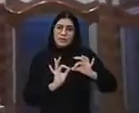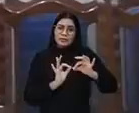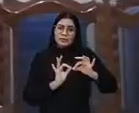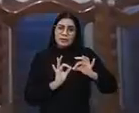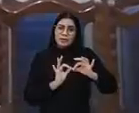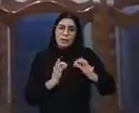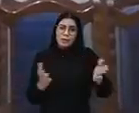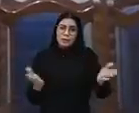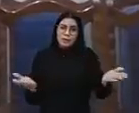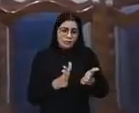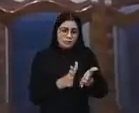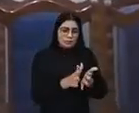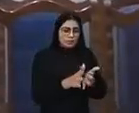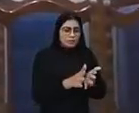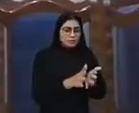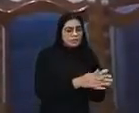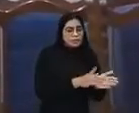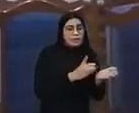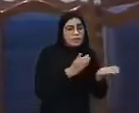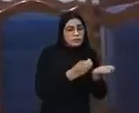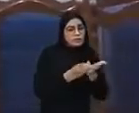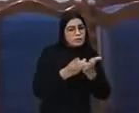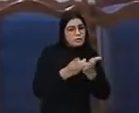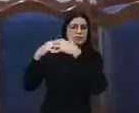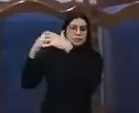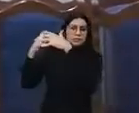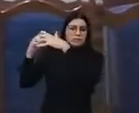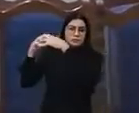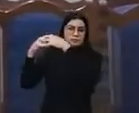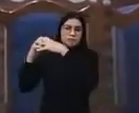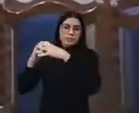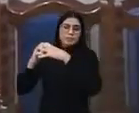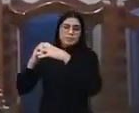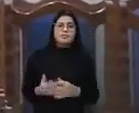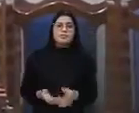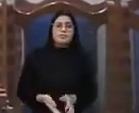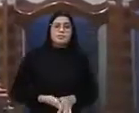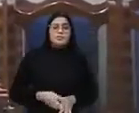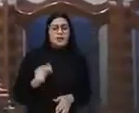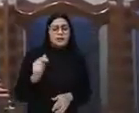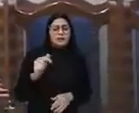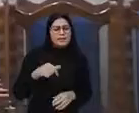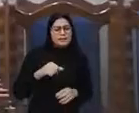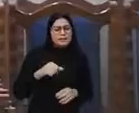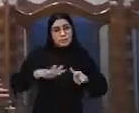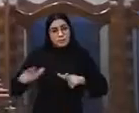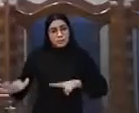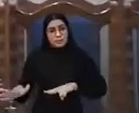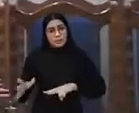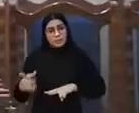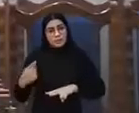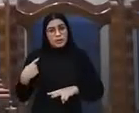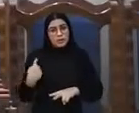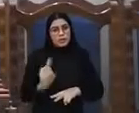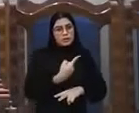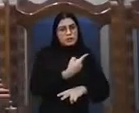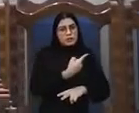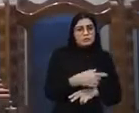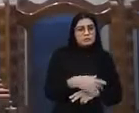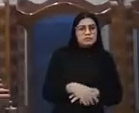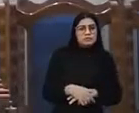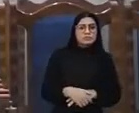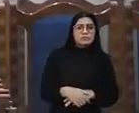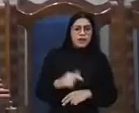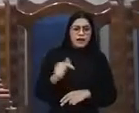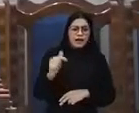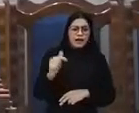para meditar na santa palavra do Senhor. Esta semana nós tivemos aqui